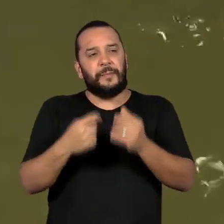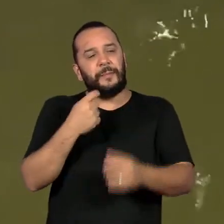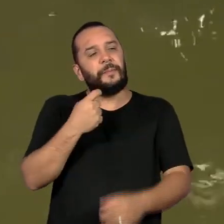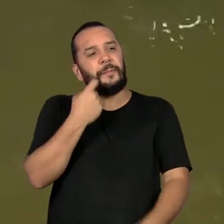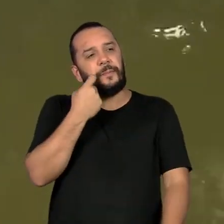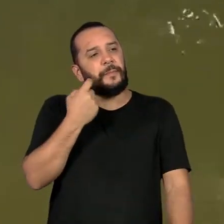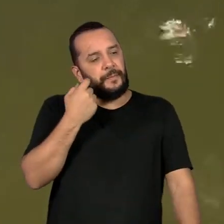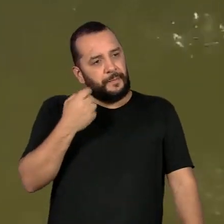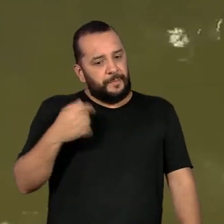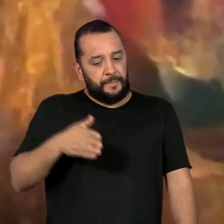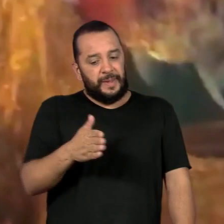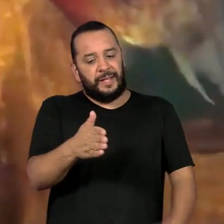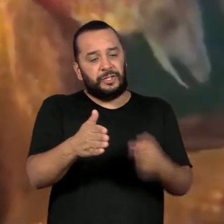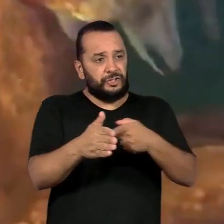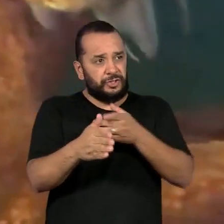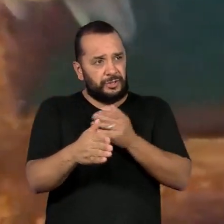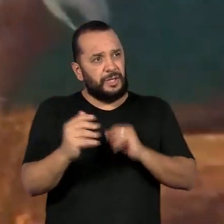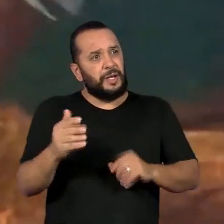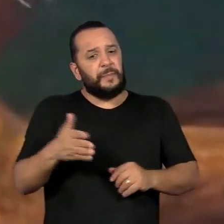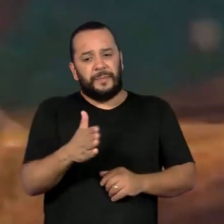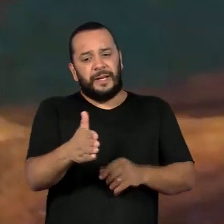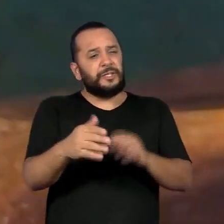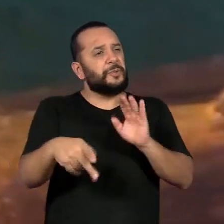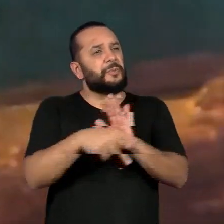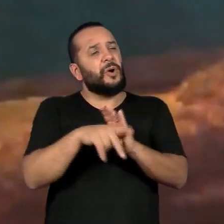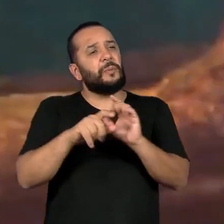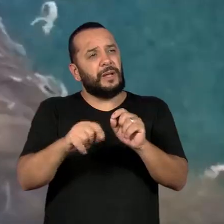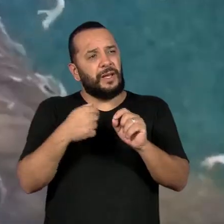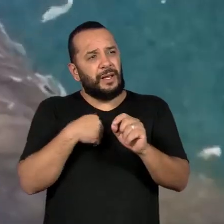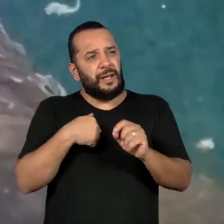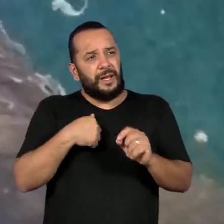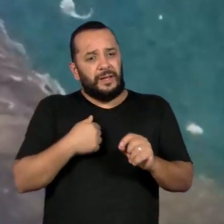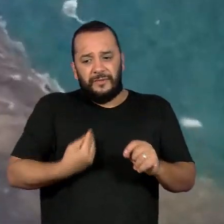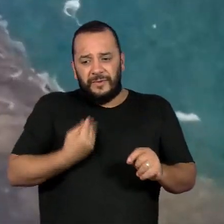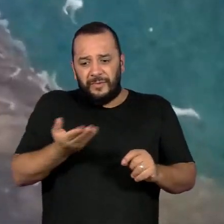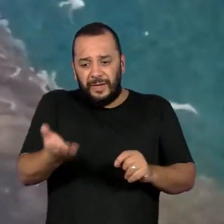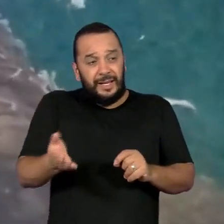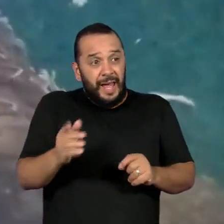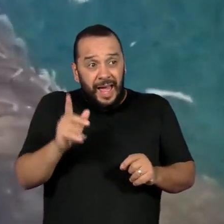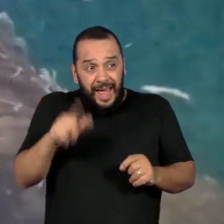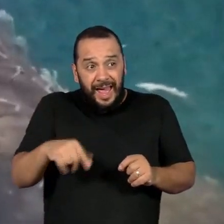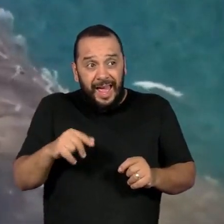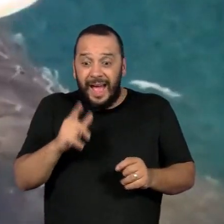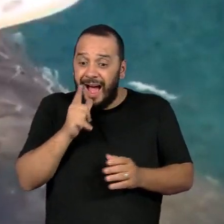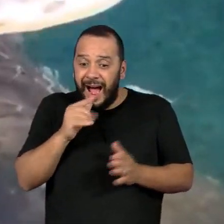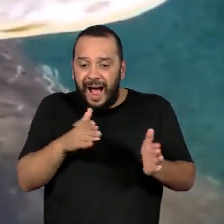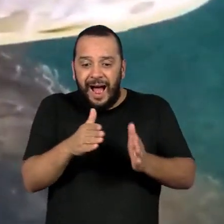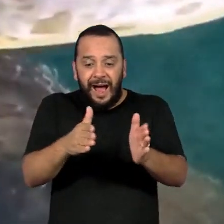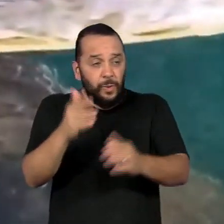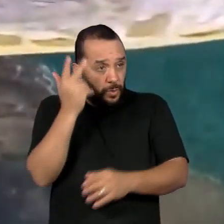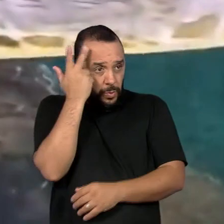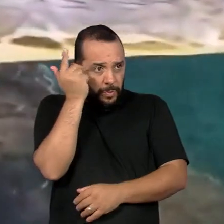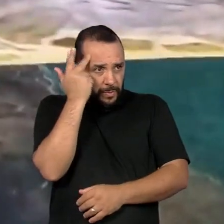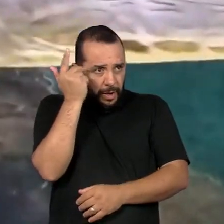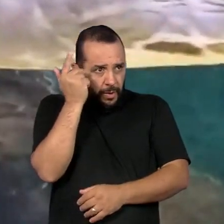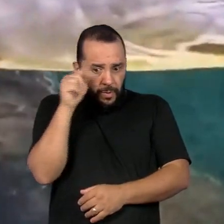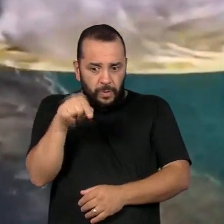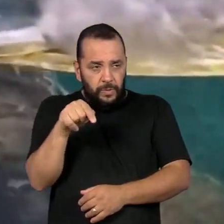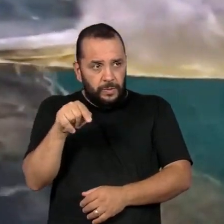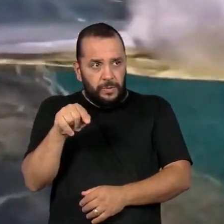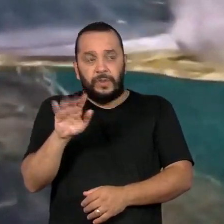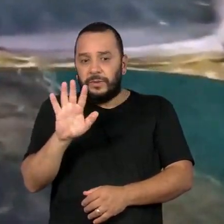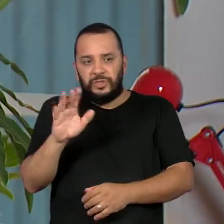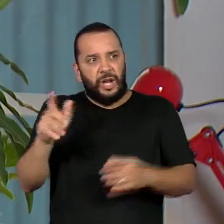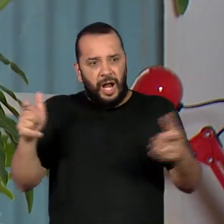peixes e outros animais que estão ali dentro, que a gente pouco fala, né? Então, sobrepesca é uma ameaça. Né, a caça